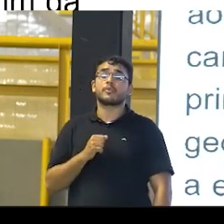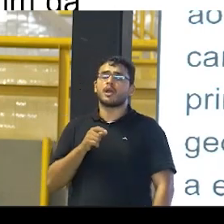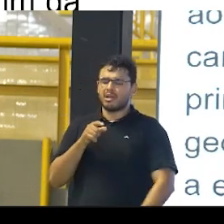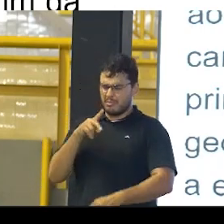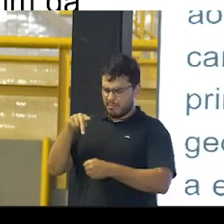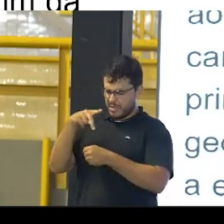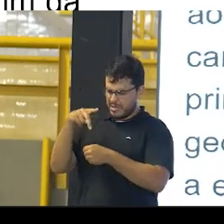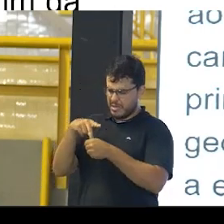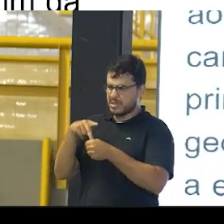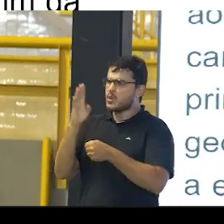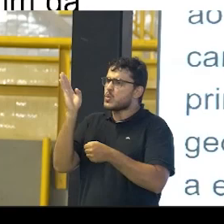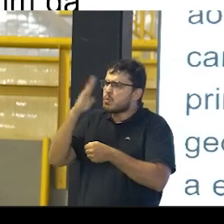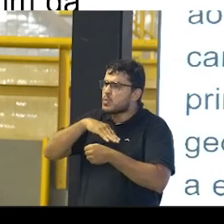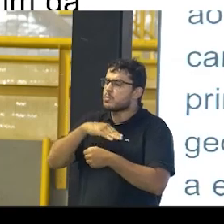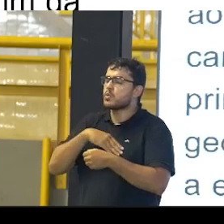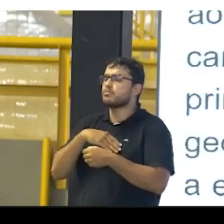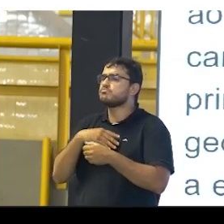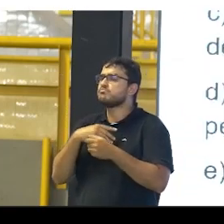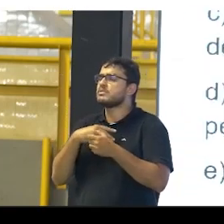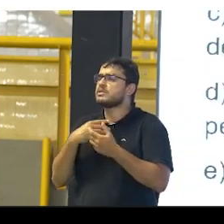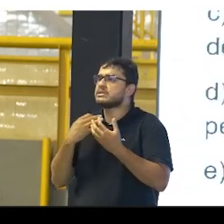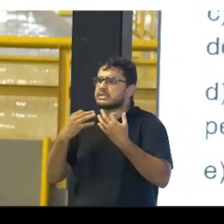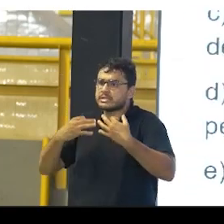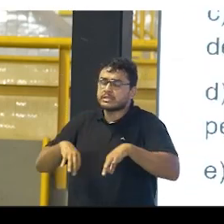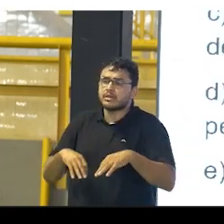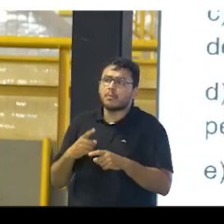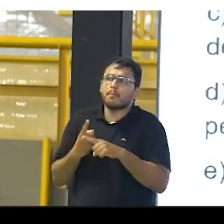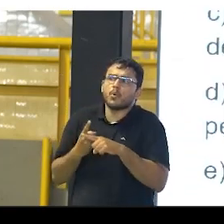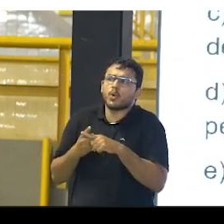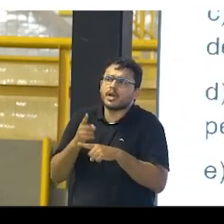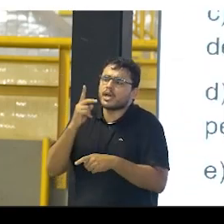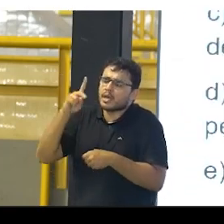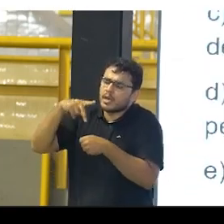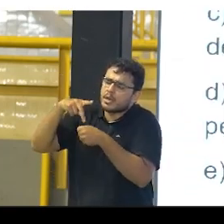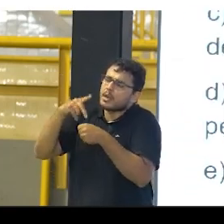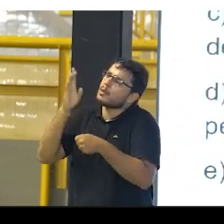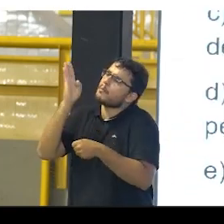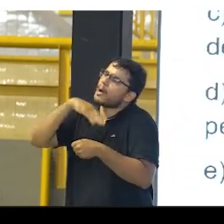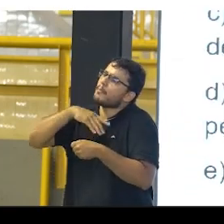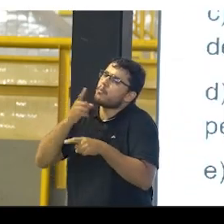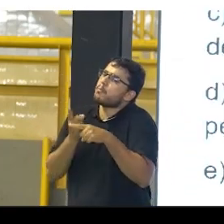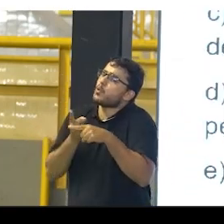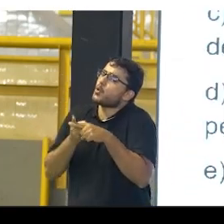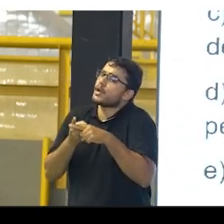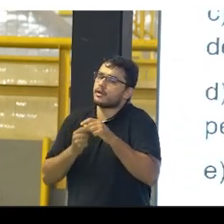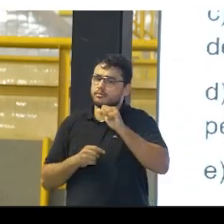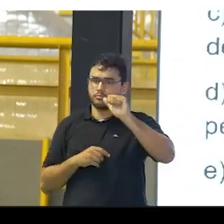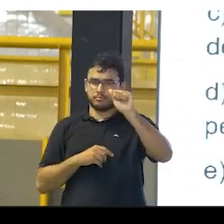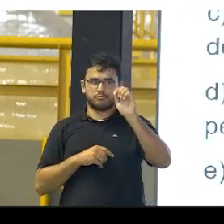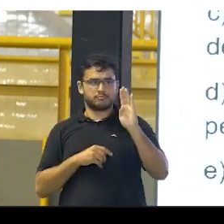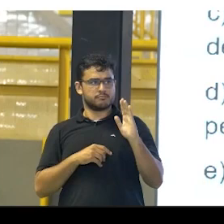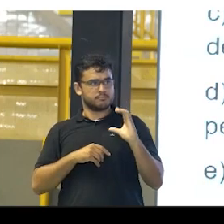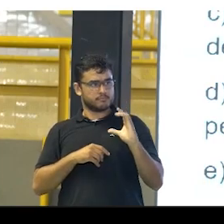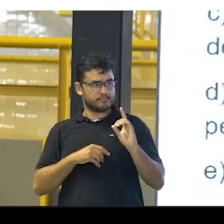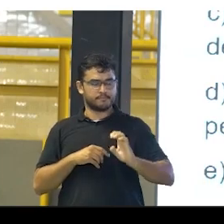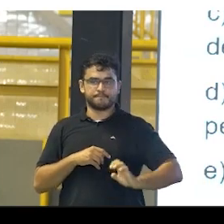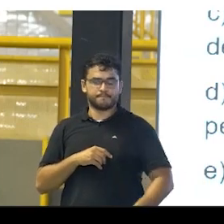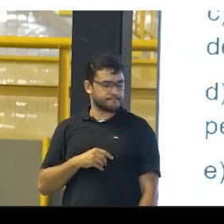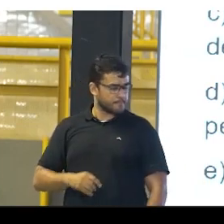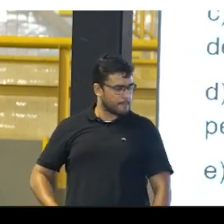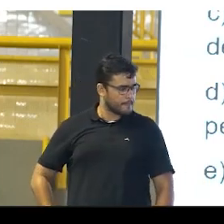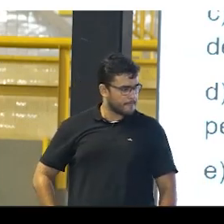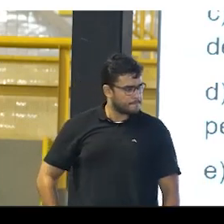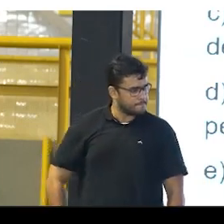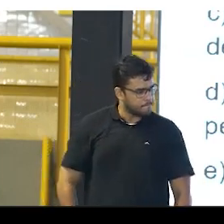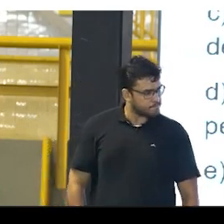Pedra, o fim da era petróleo estaria relacionado, vamos lá, a redução e esgotamento